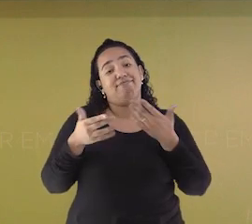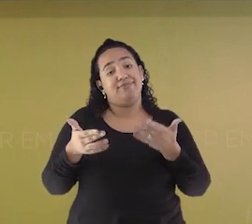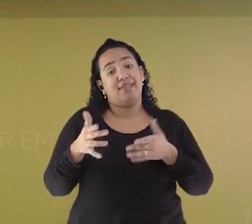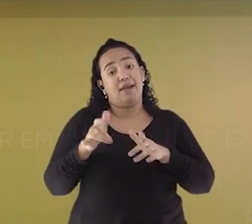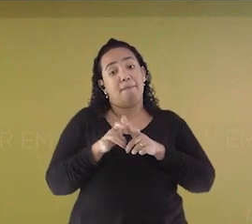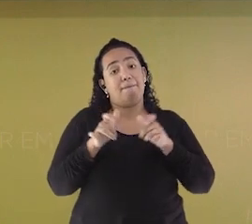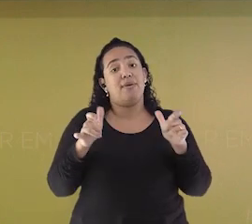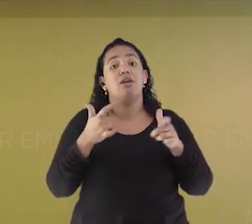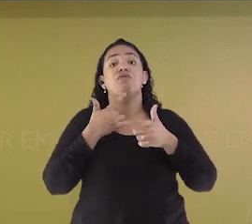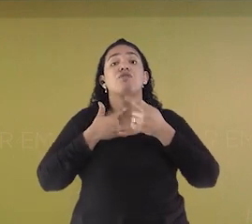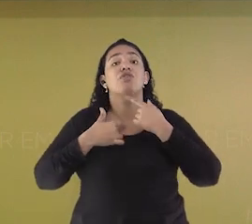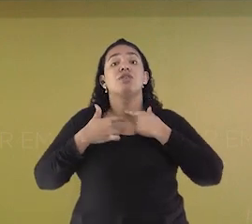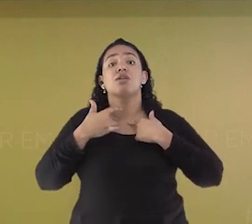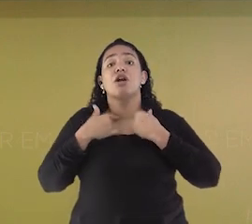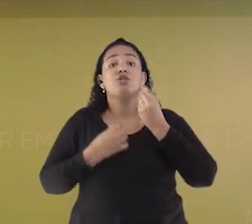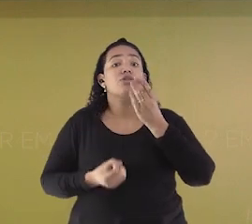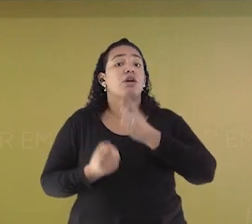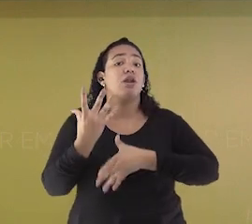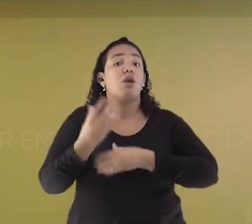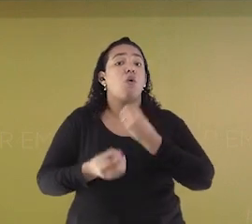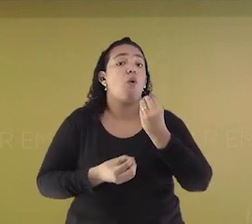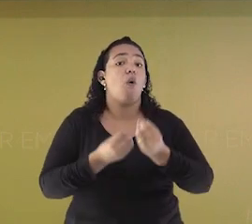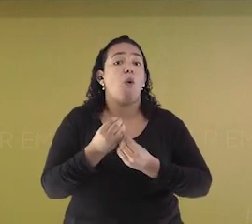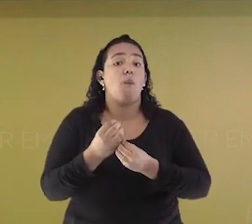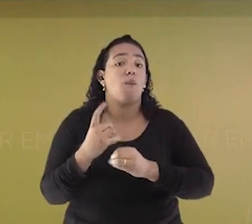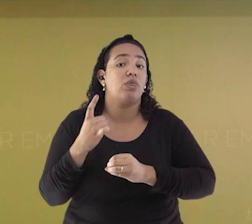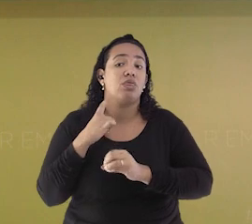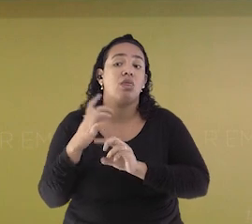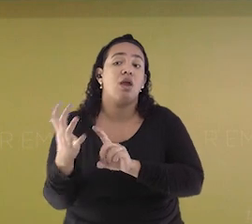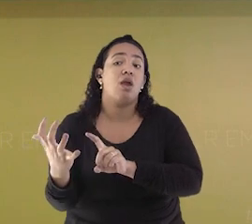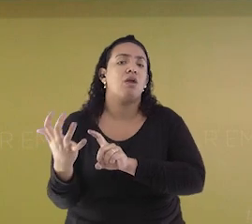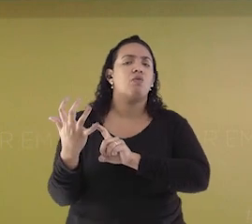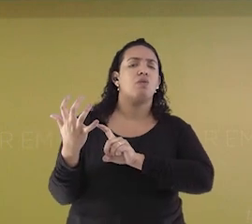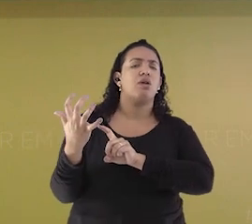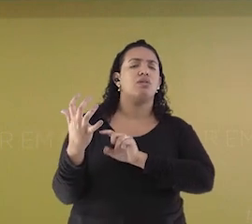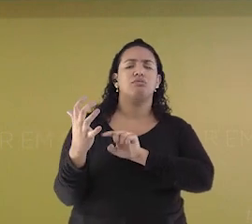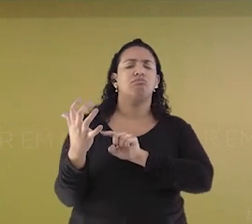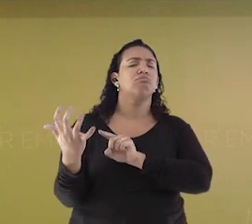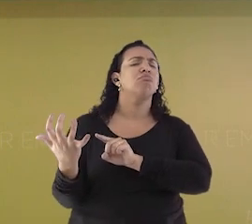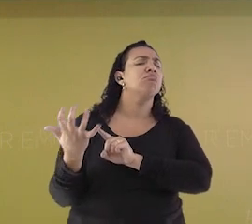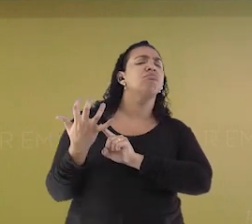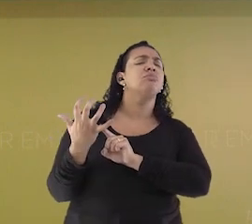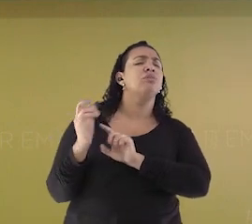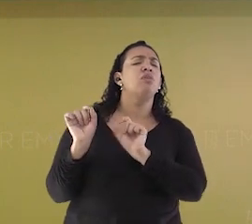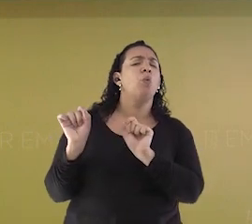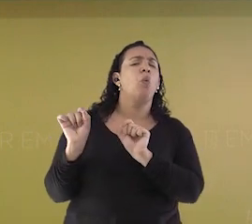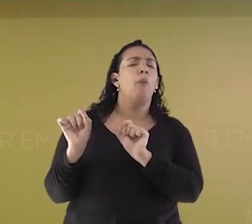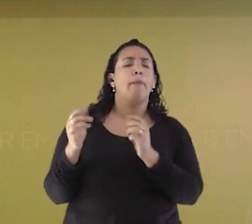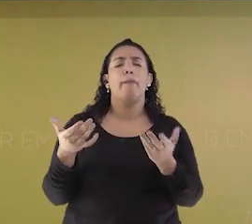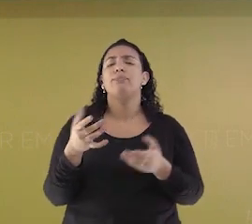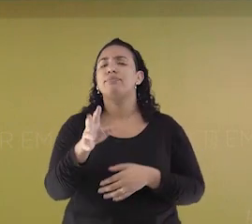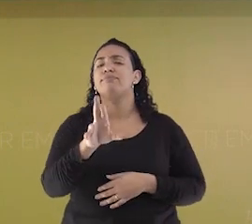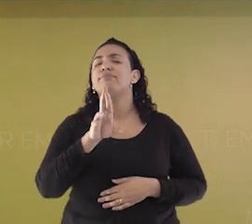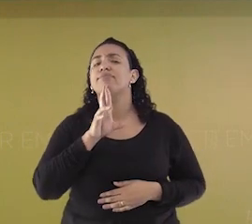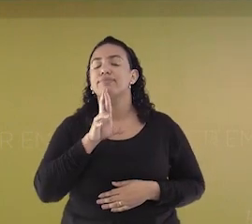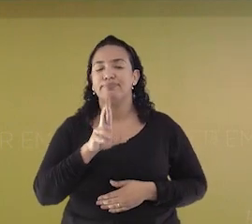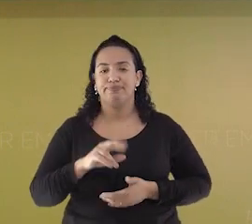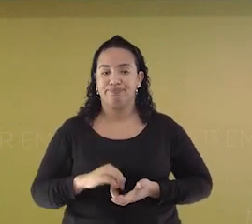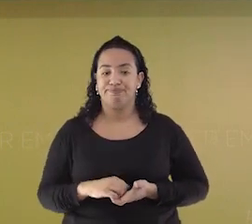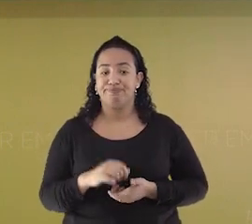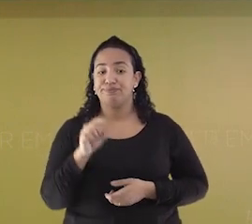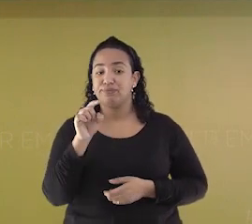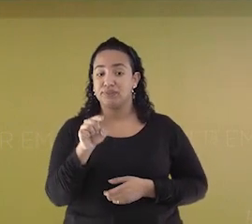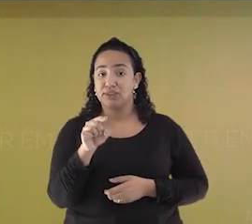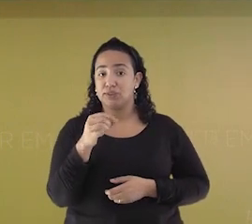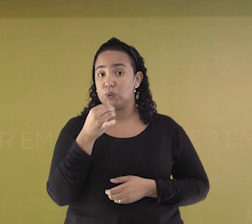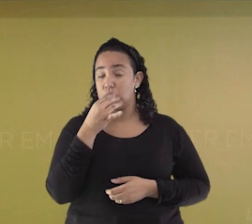desses desejos surgem por influência externa. Mas que influências são essas? Me diz aí,